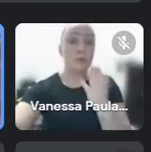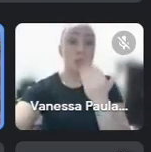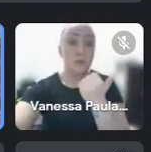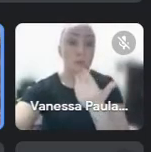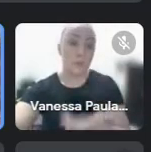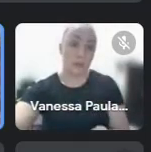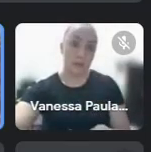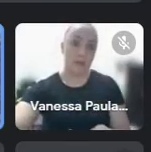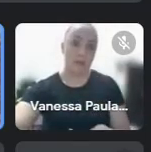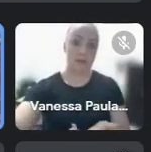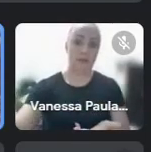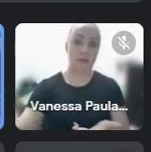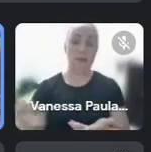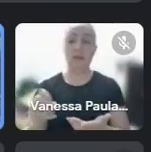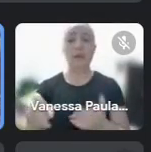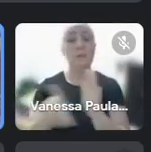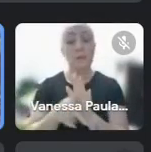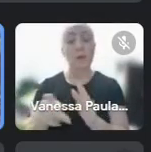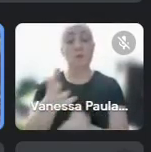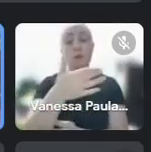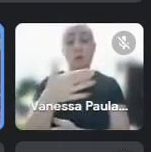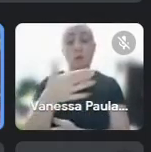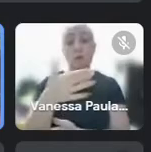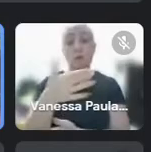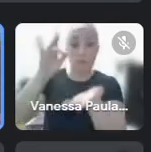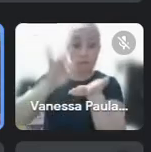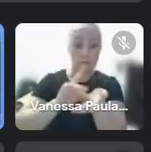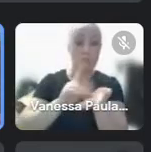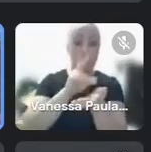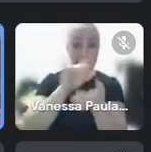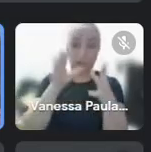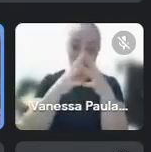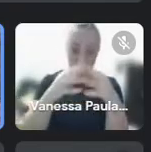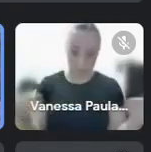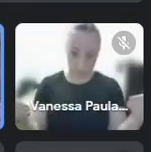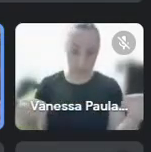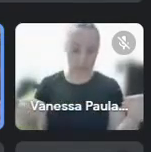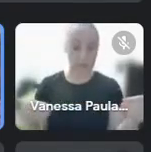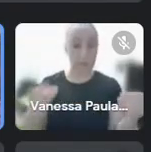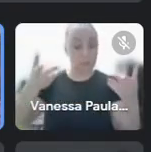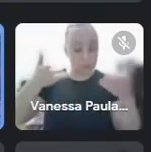peixe nativo do rio vai desaparecendo e